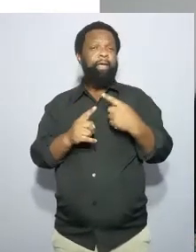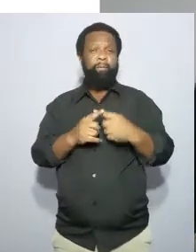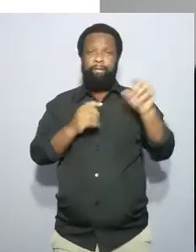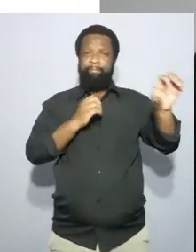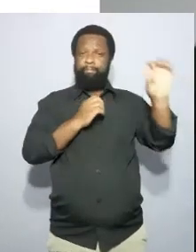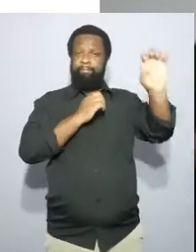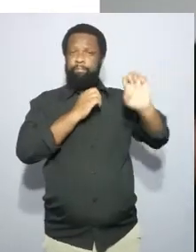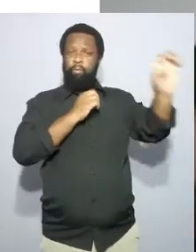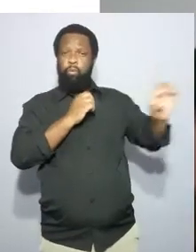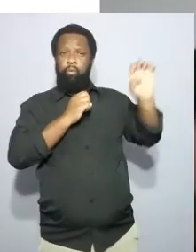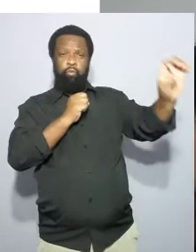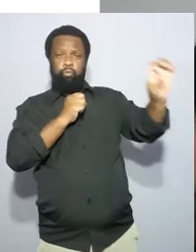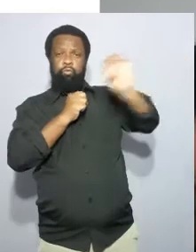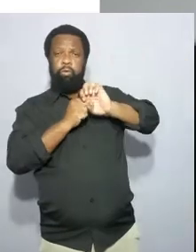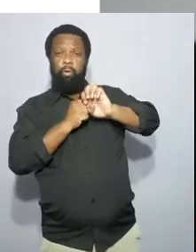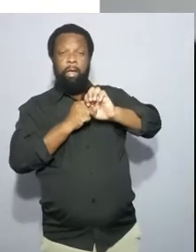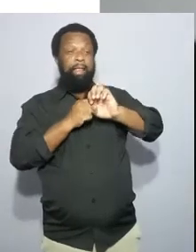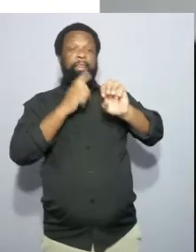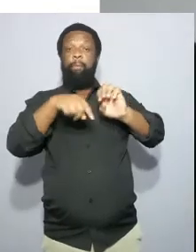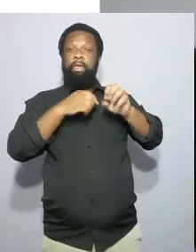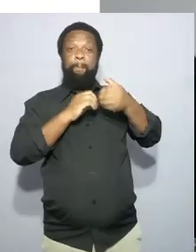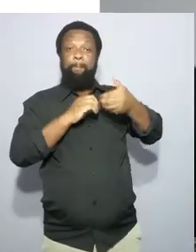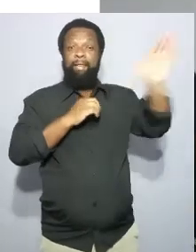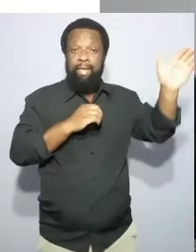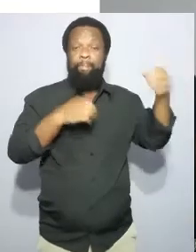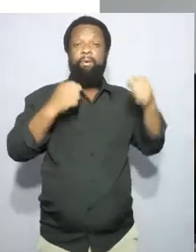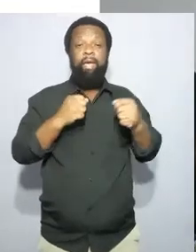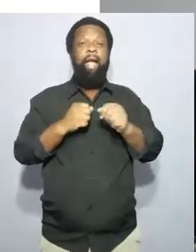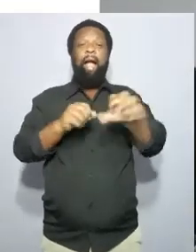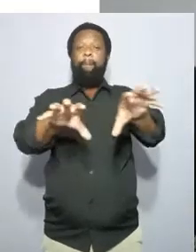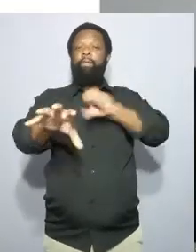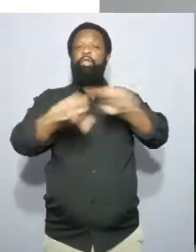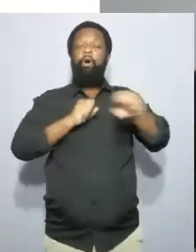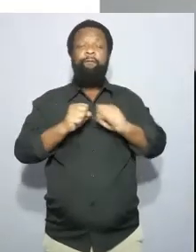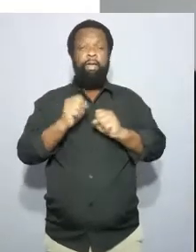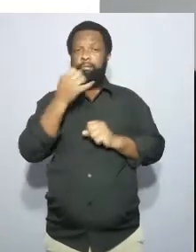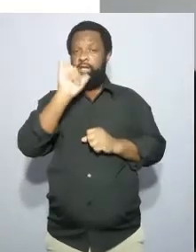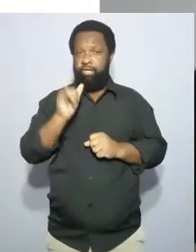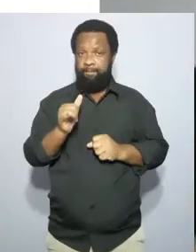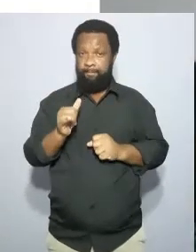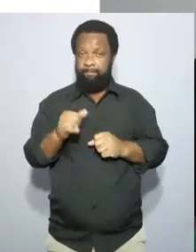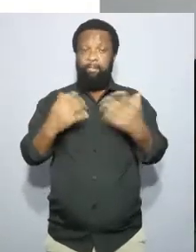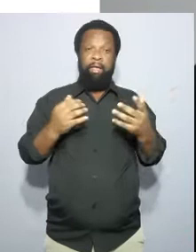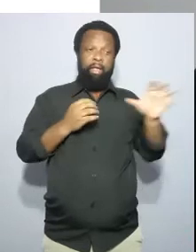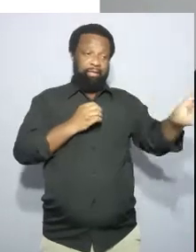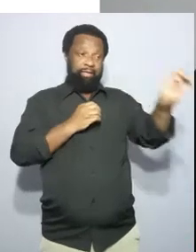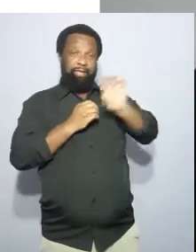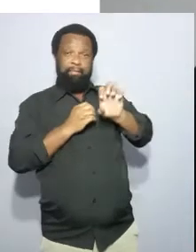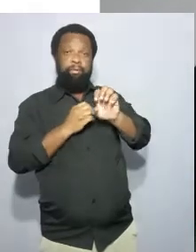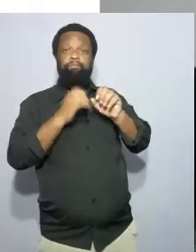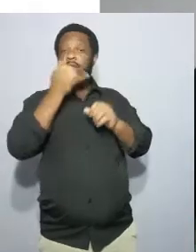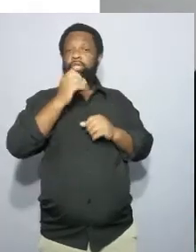elétron, a energia precisa ser absorvida. Então, para ganhar o elétron, a energia precisa ser liberada. Então, quando a gente